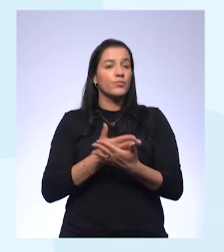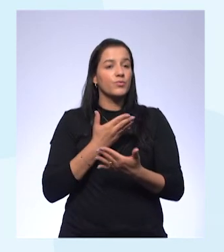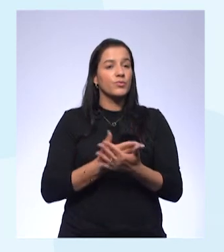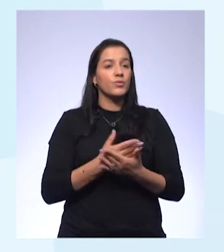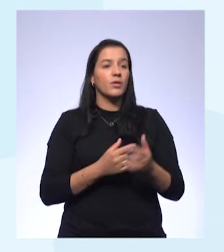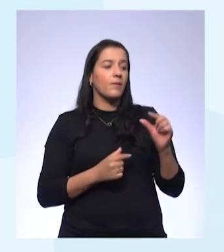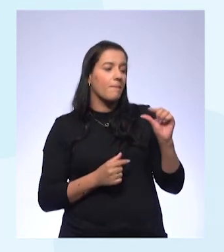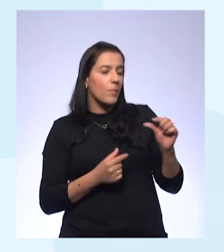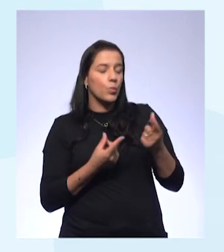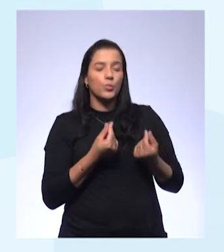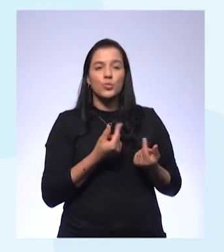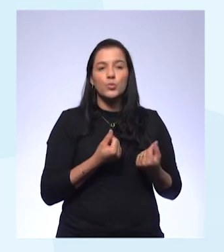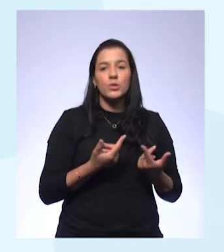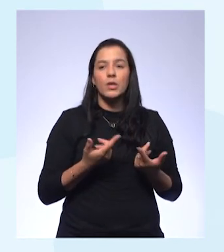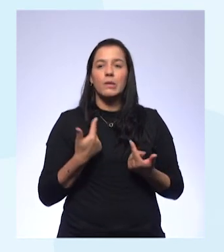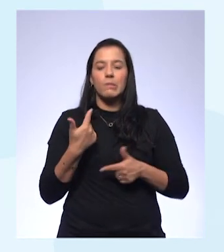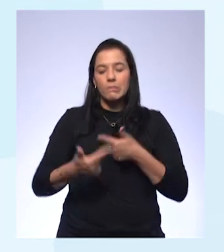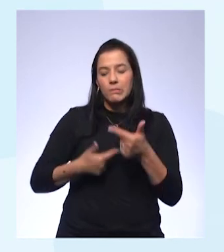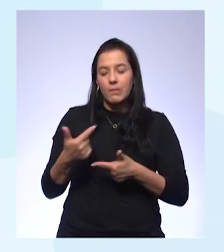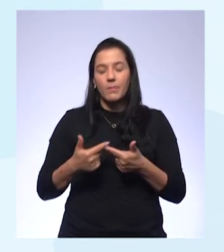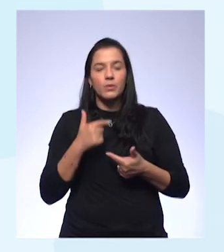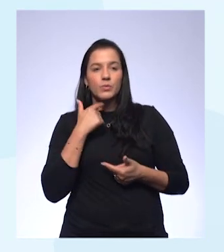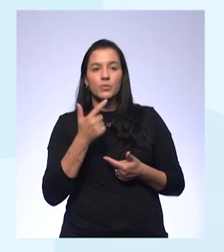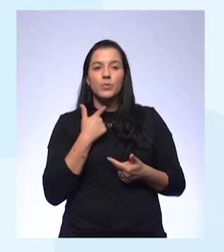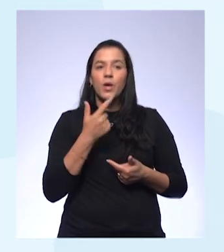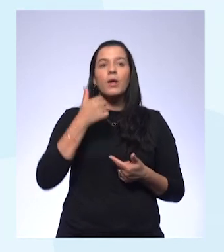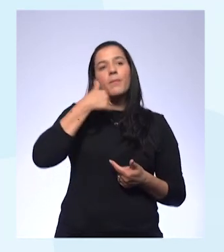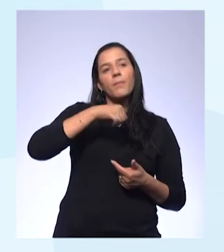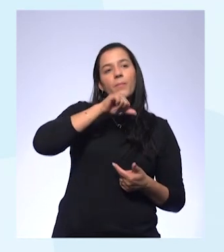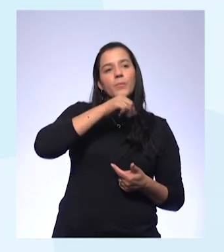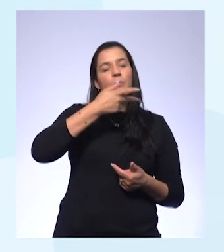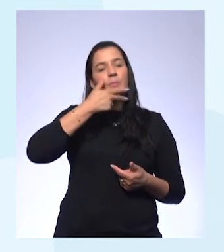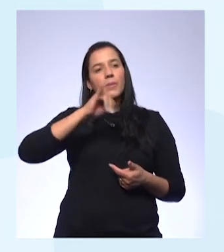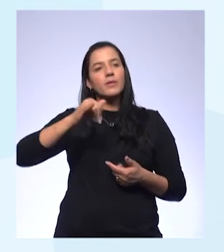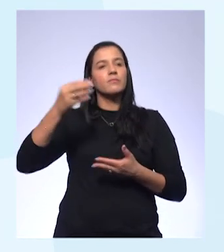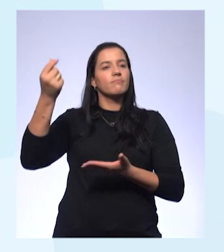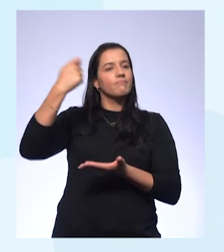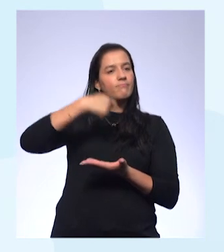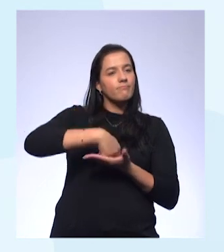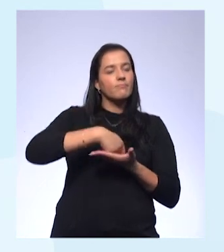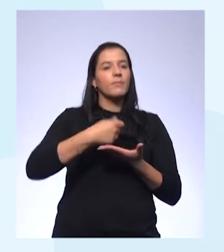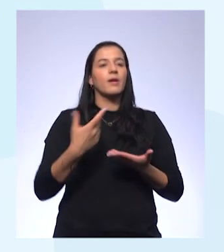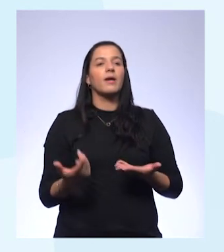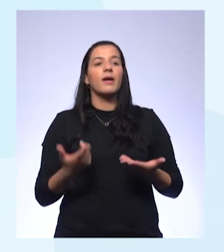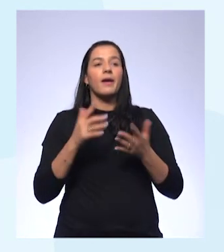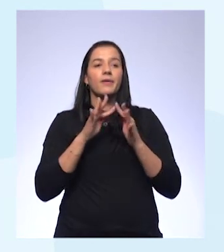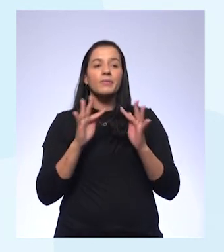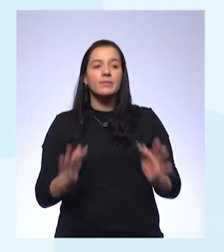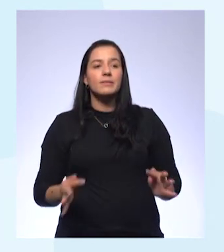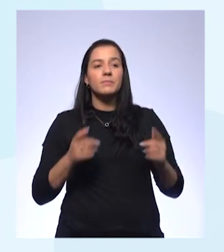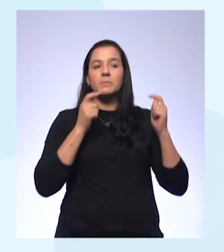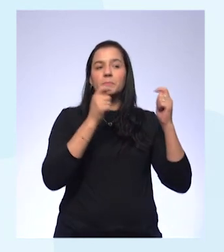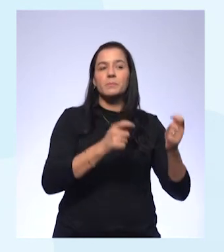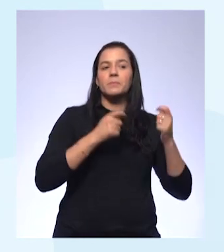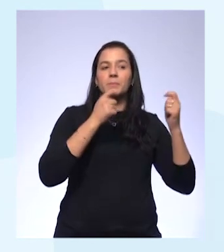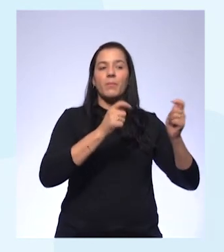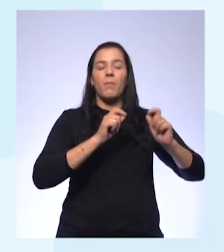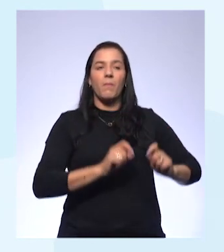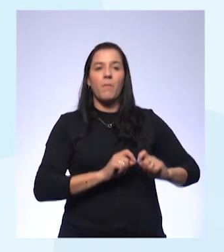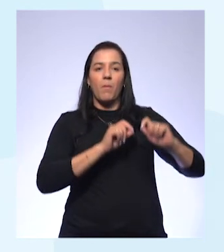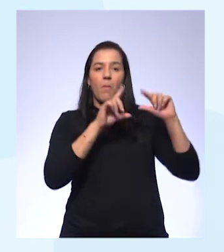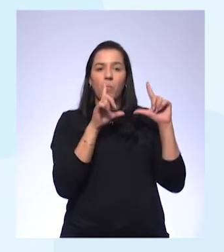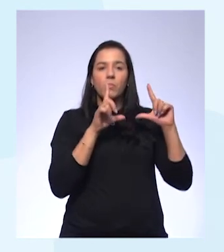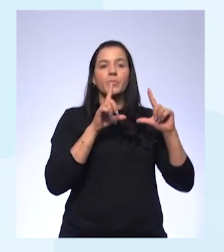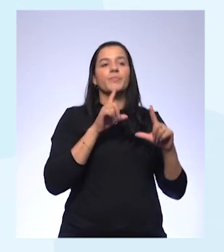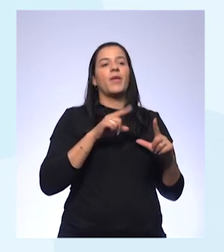tem pouca renda, né? Muitos não trabalham, os pais custeavam, e por uma simples manifestação por um aumento de preços